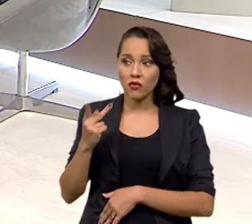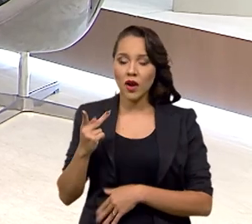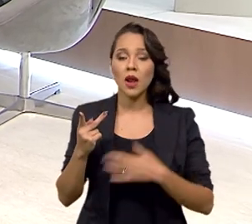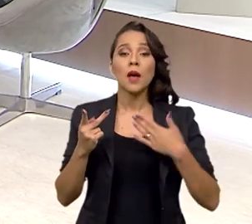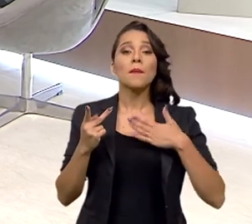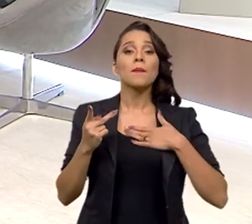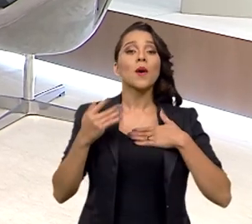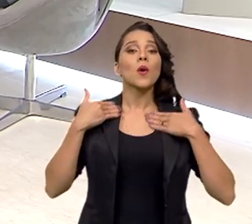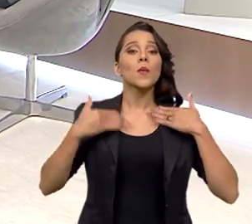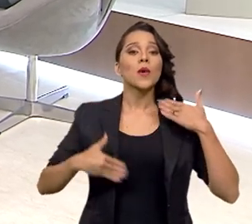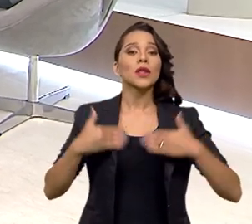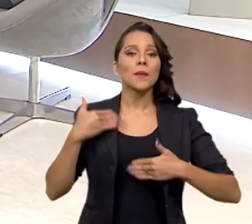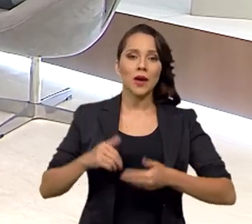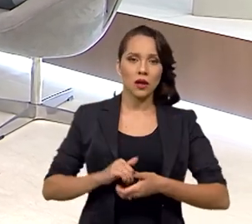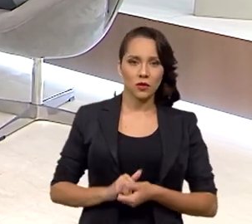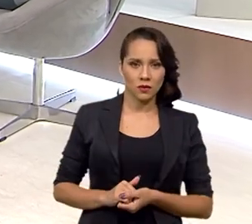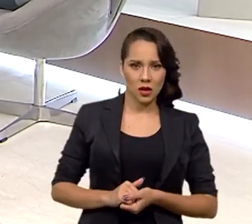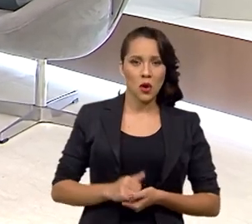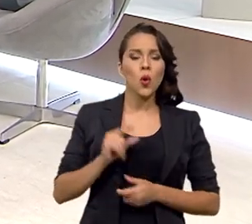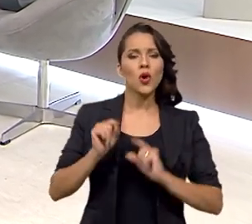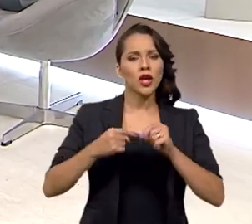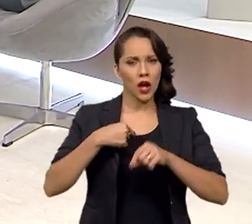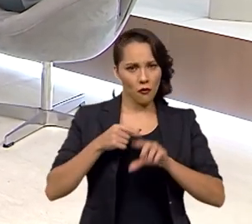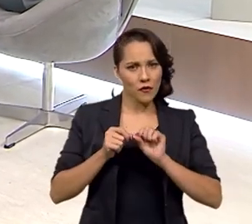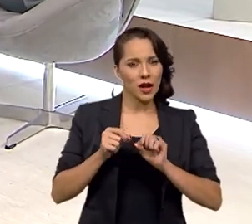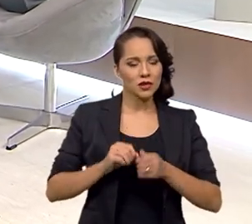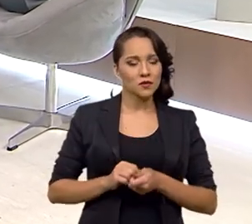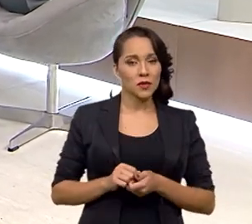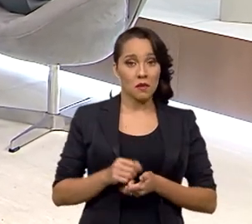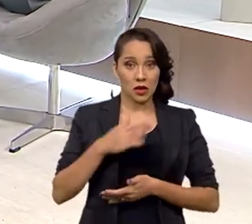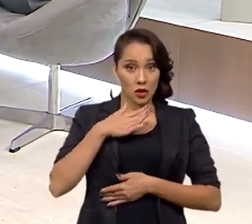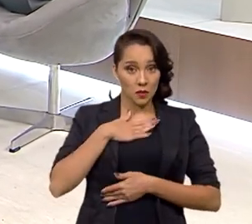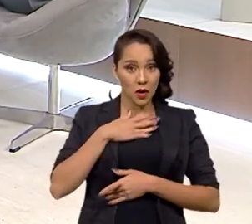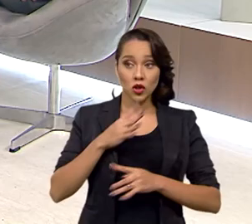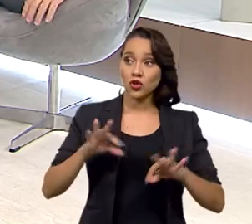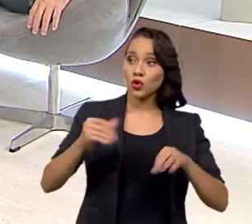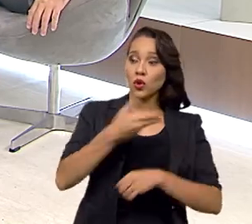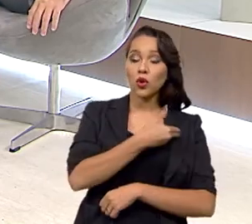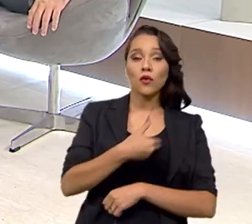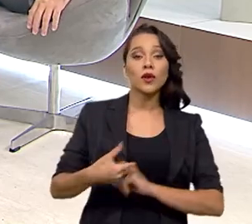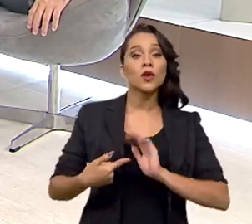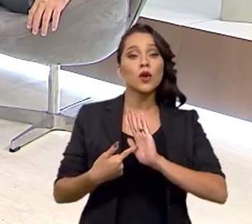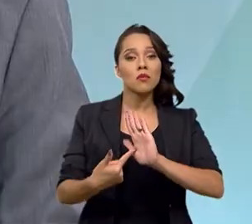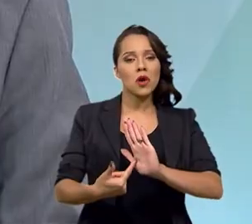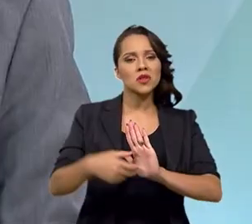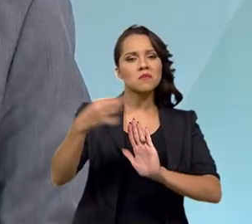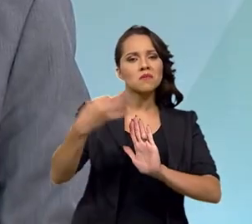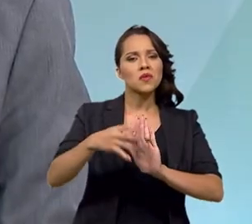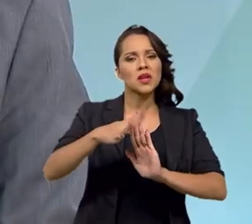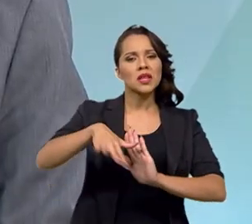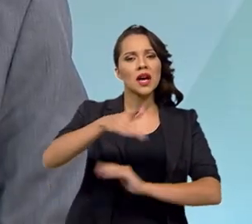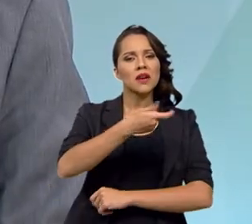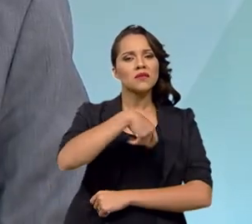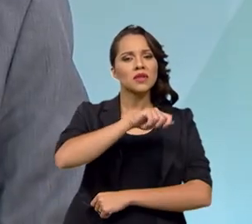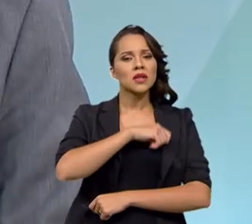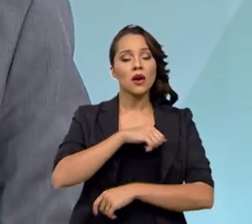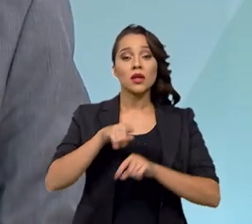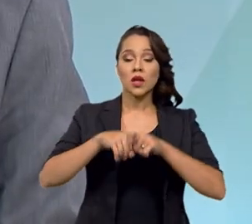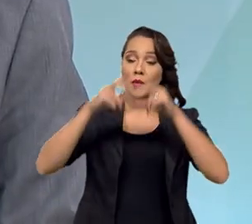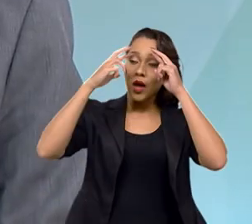minhas acções e as acções não só minhas mas de todo o Gover mostram consolidação fiscal e